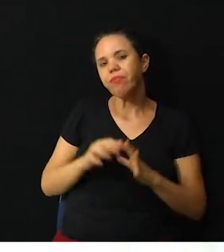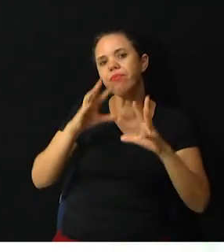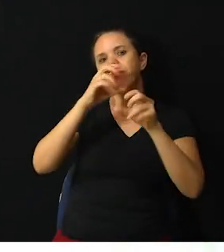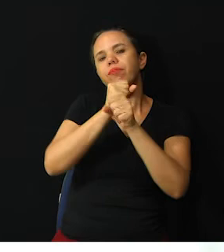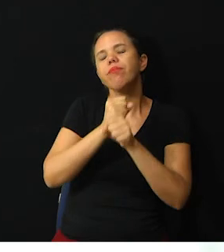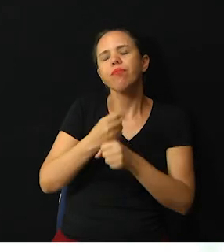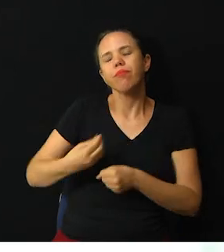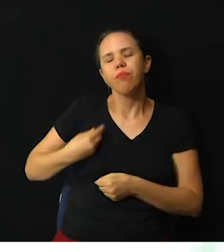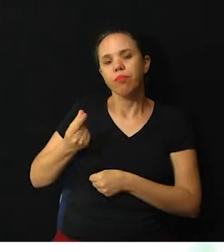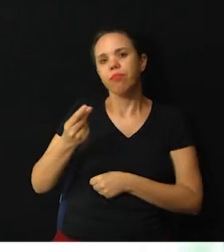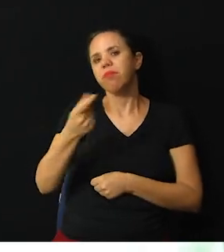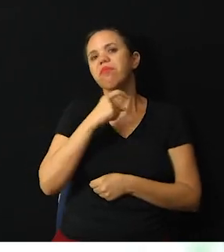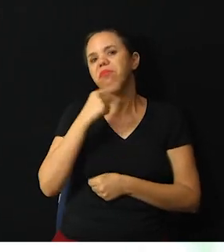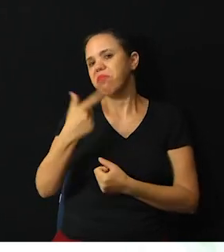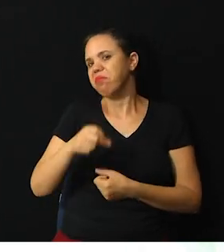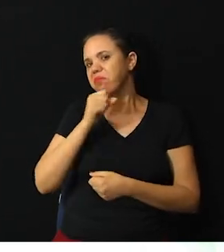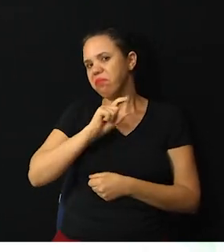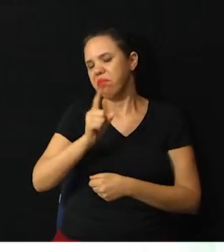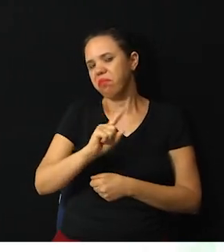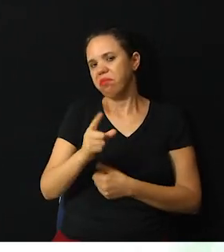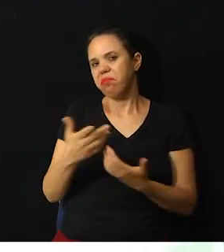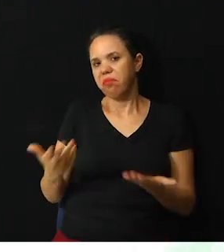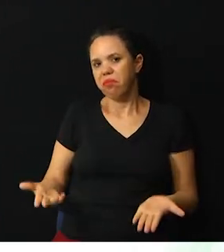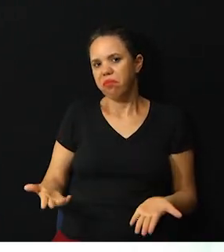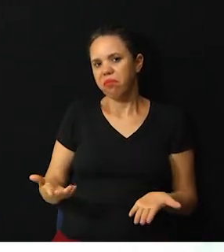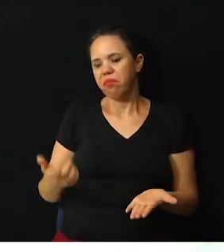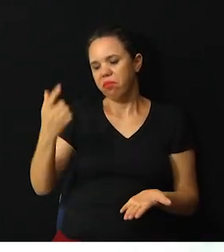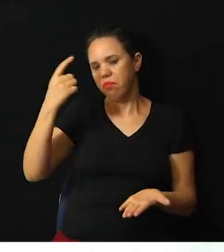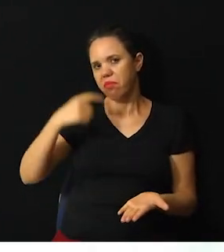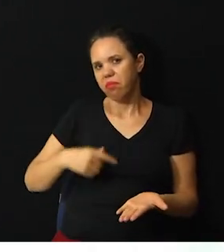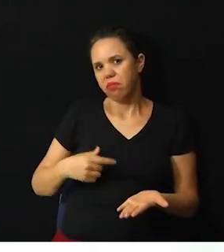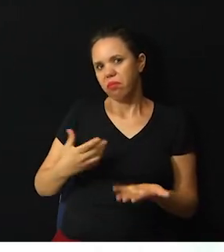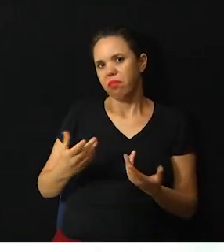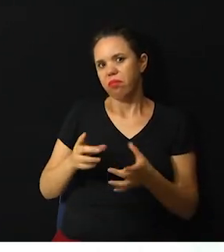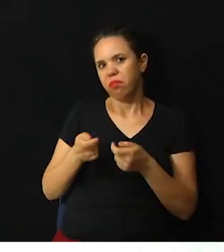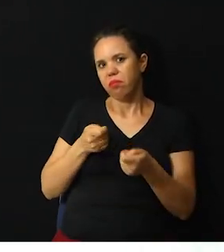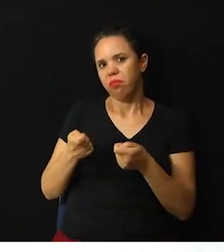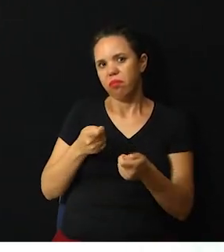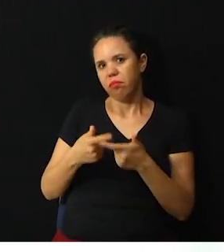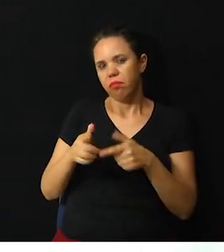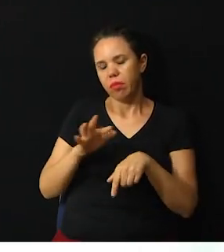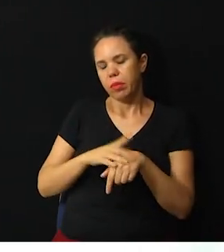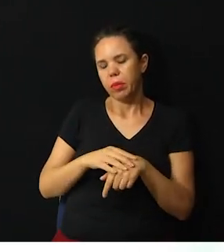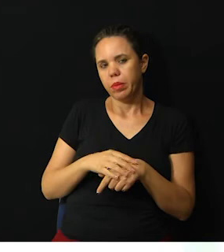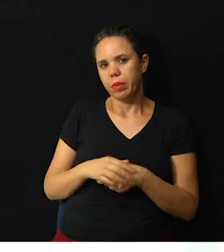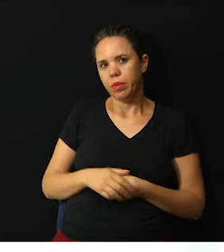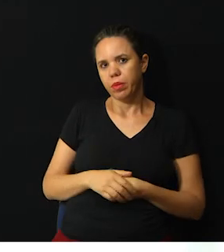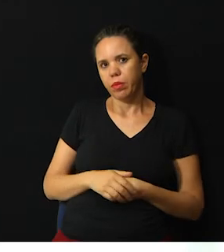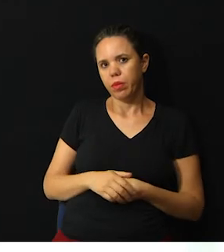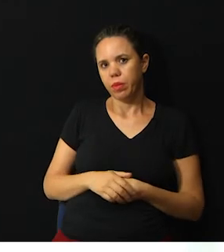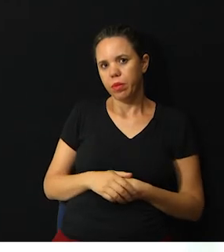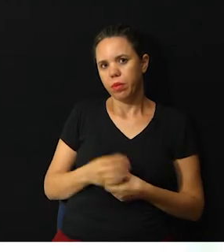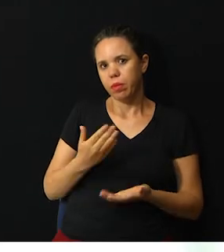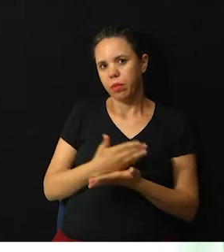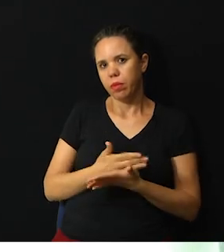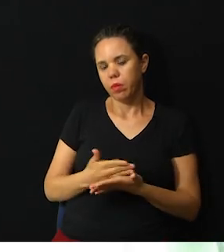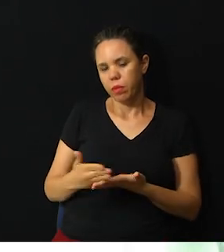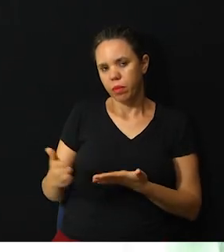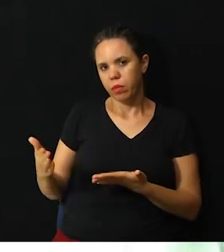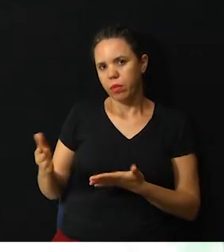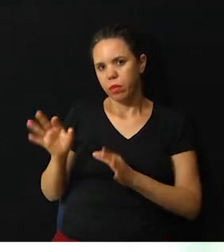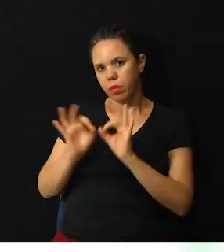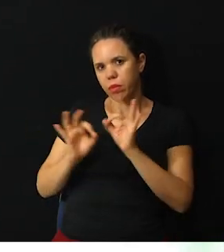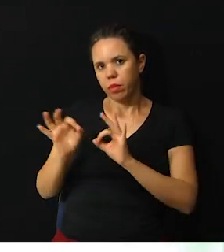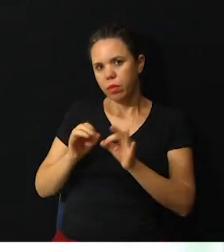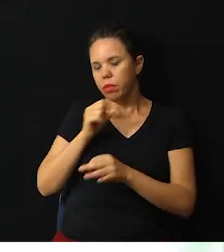né, todo mundo quer viver bastante, mas ninguém quer ficar velho, né? Então, assim, como que a gente lida com essa dualidade e começa